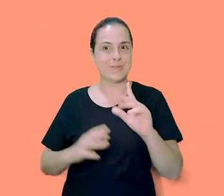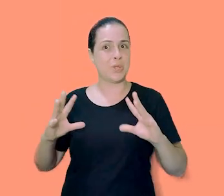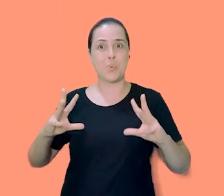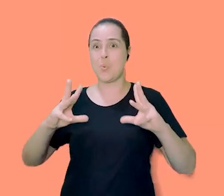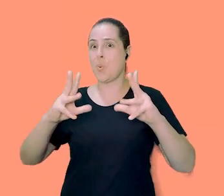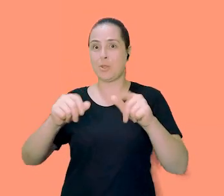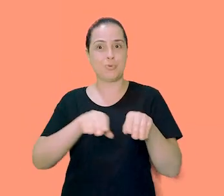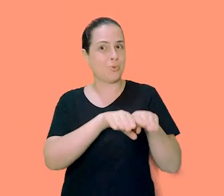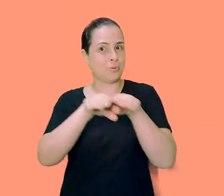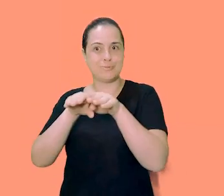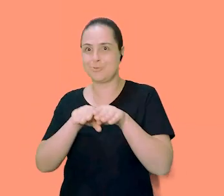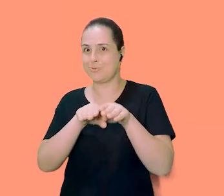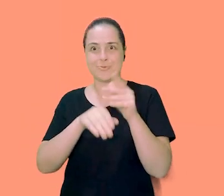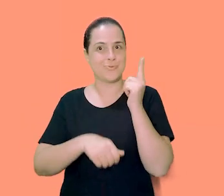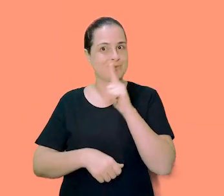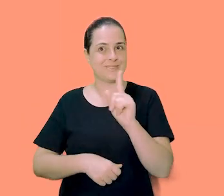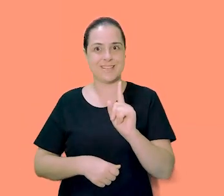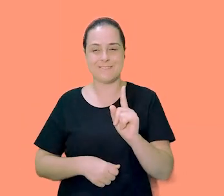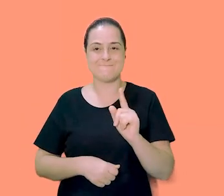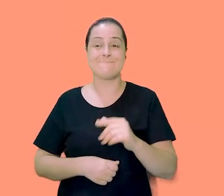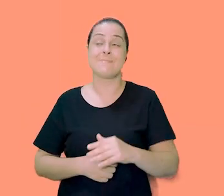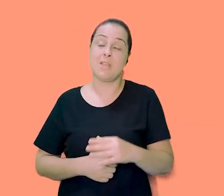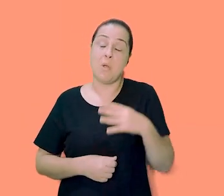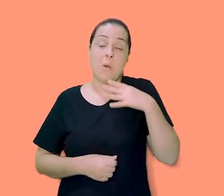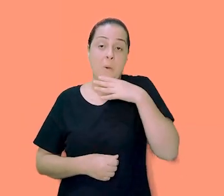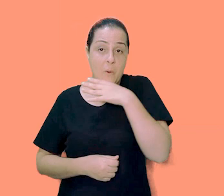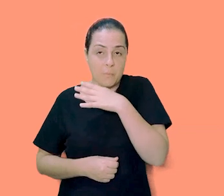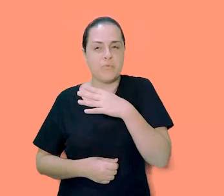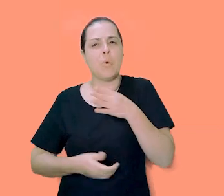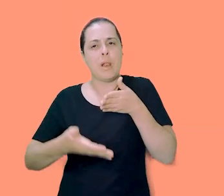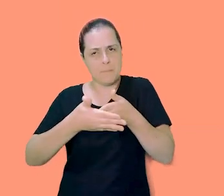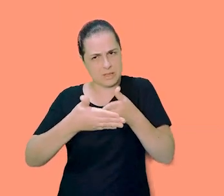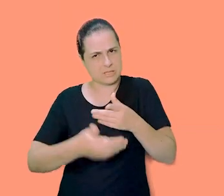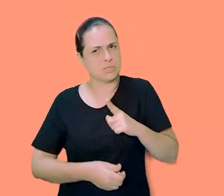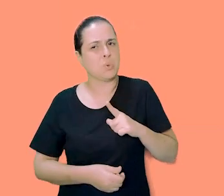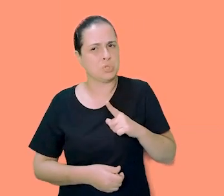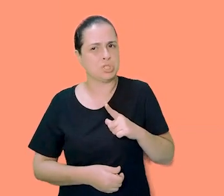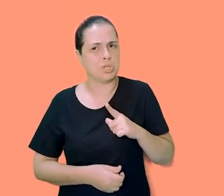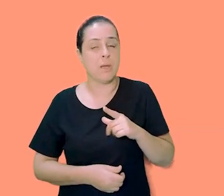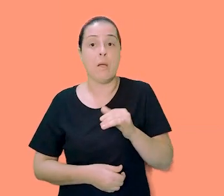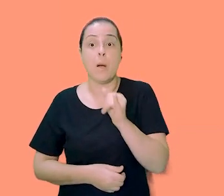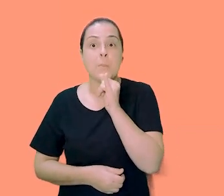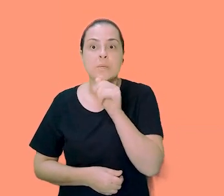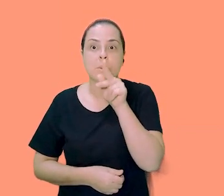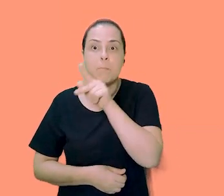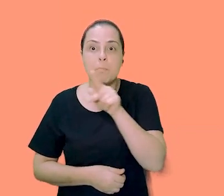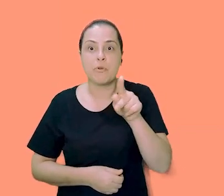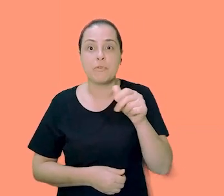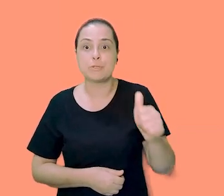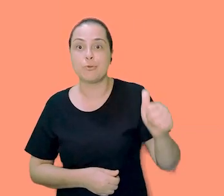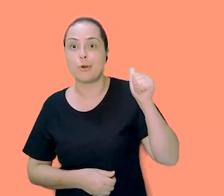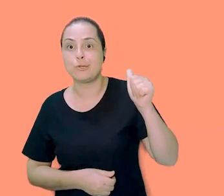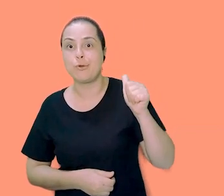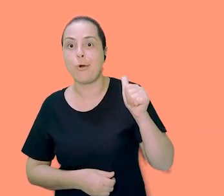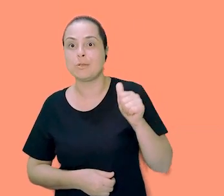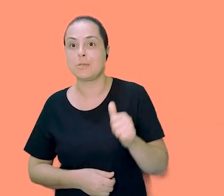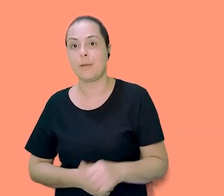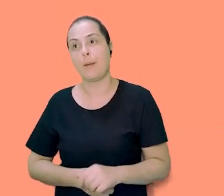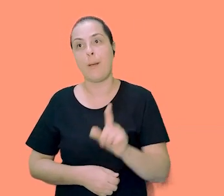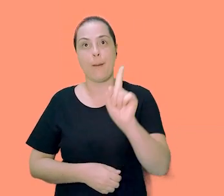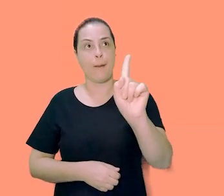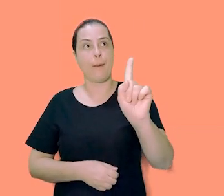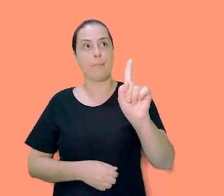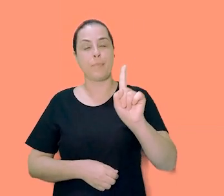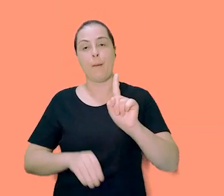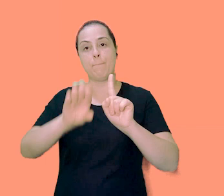devem conseguir. Mas, obviamente, tinha limitações. O professor fica de costas. De costas eu não consigo, tá, gente? Eu nunca consigo